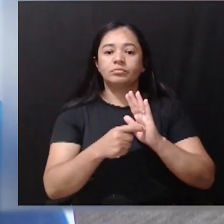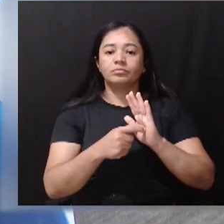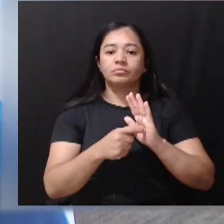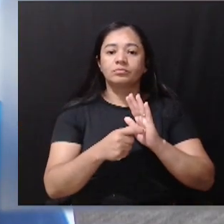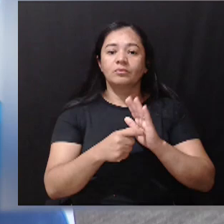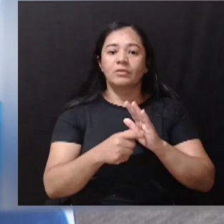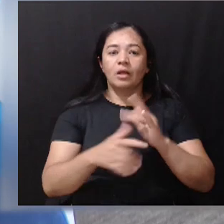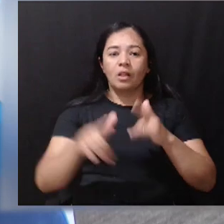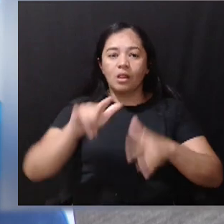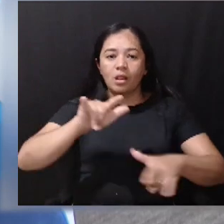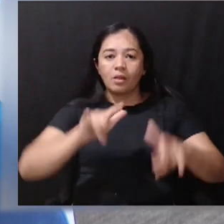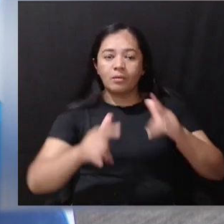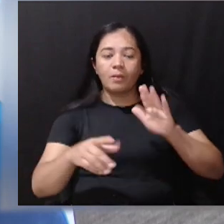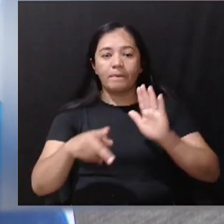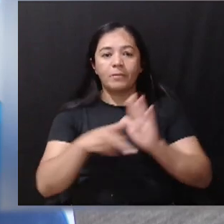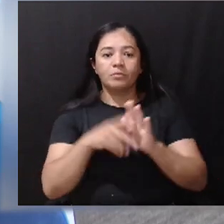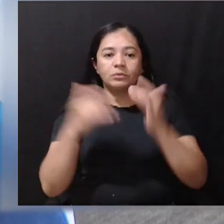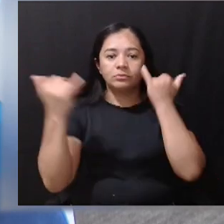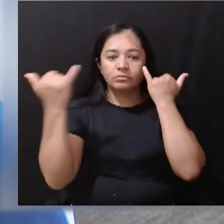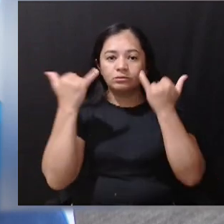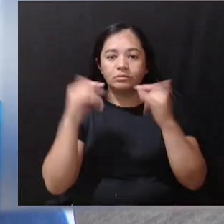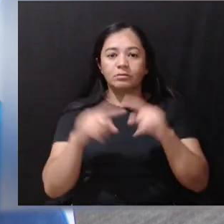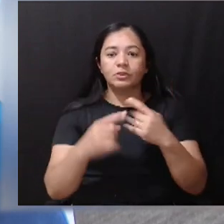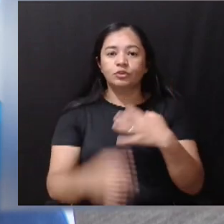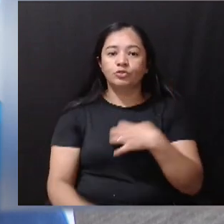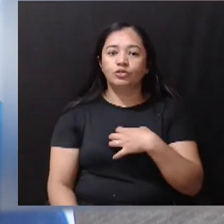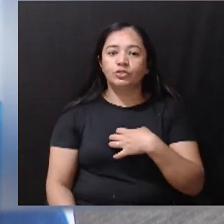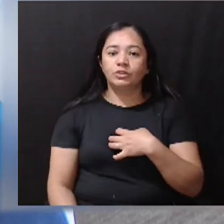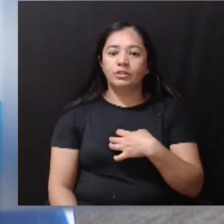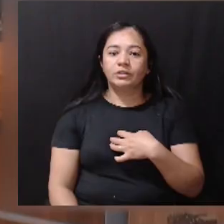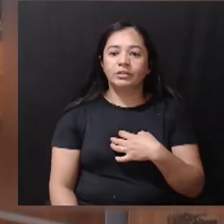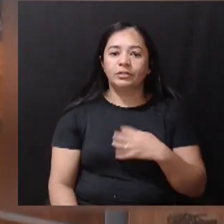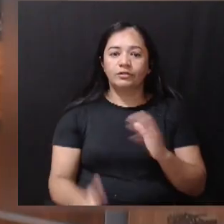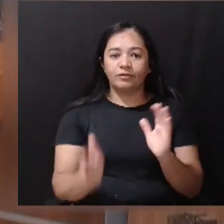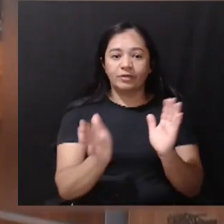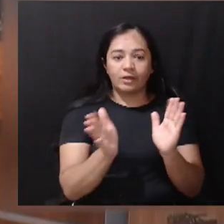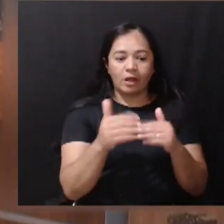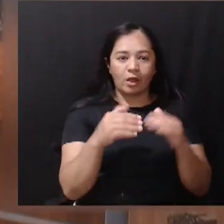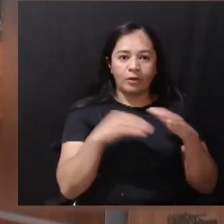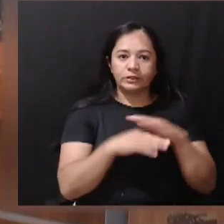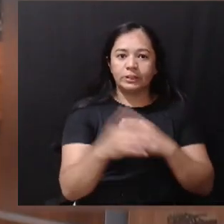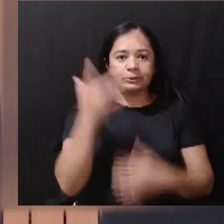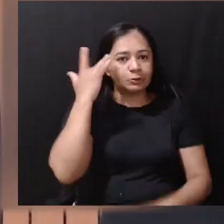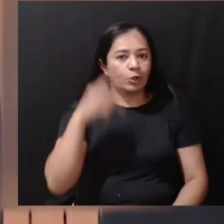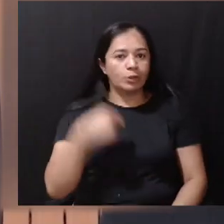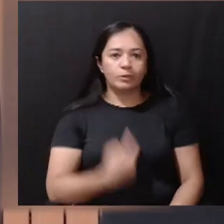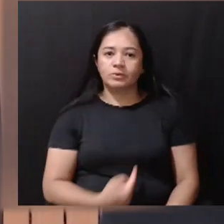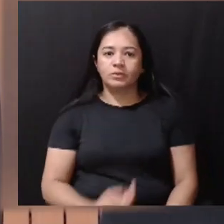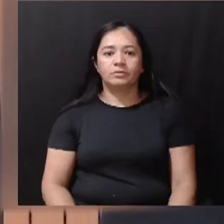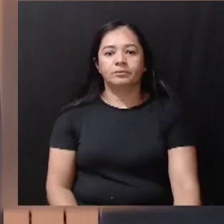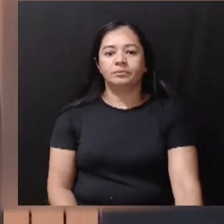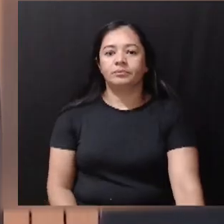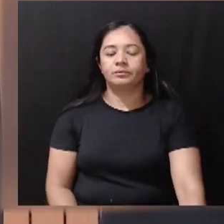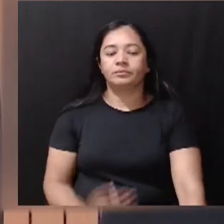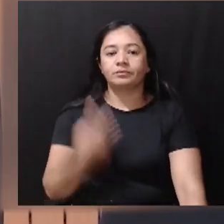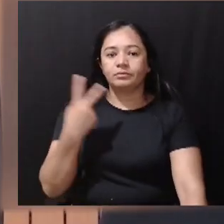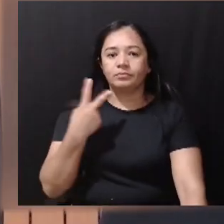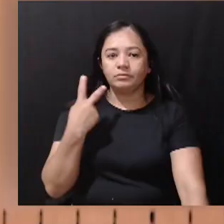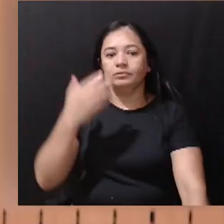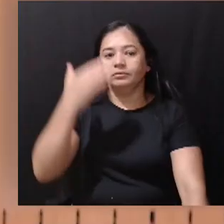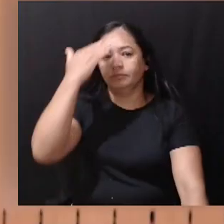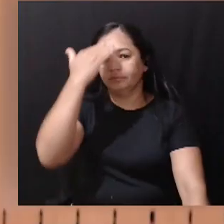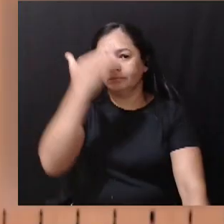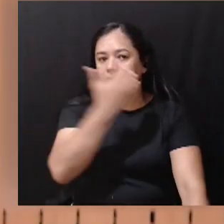desses dados, né, mas de uma forma que ela entra numa caixa preta e a gente não sabe o que sai. O vereador Luiz Iabico também fez parte da mesa.